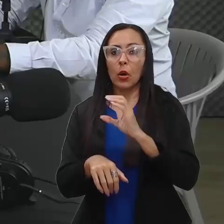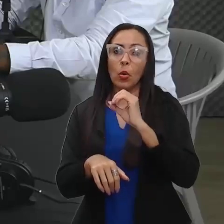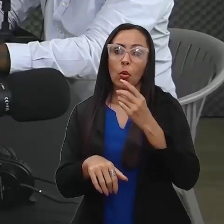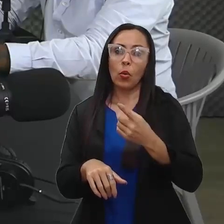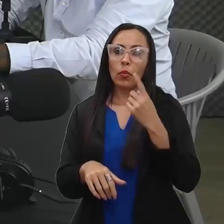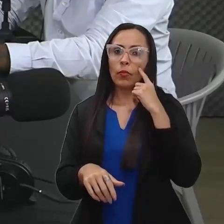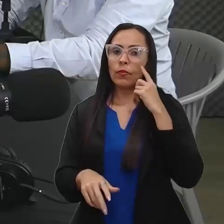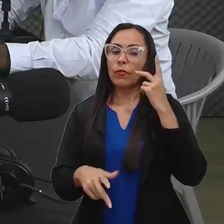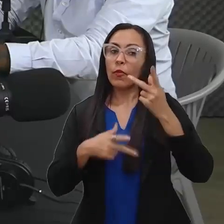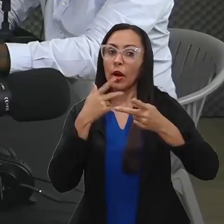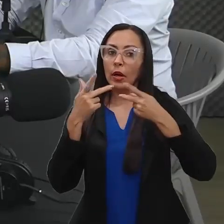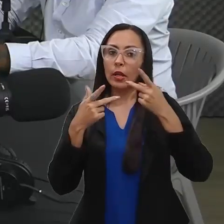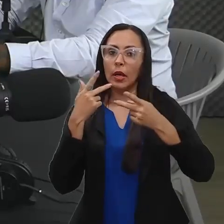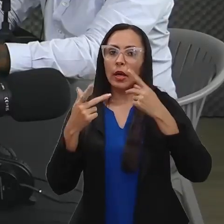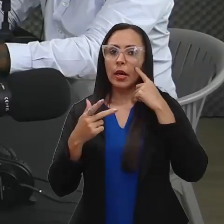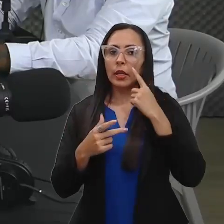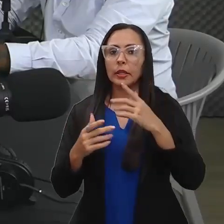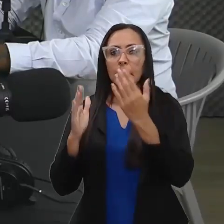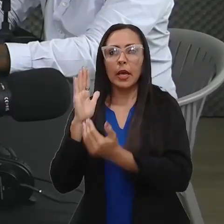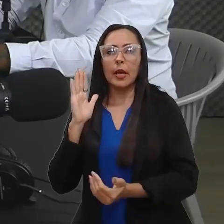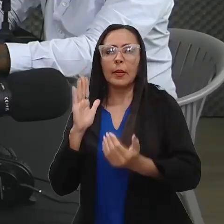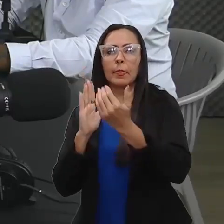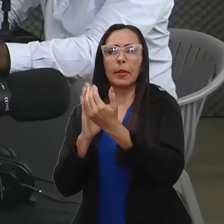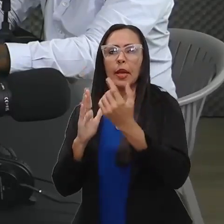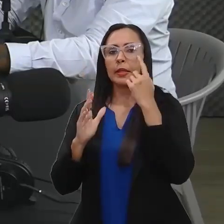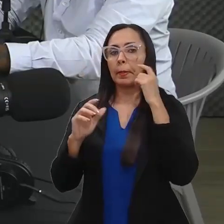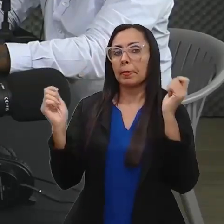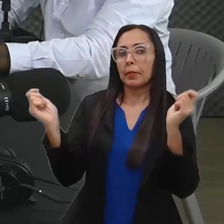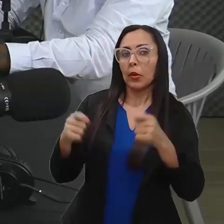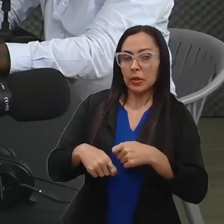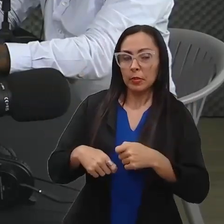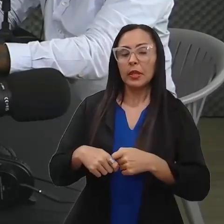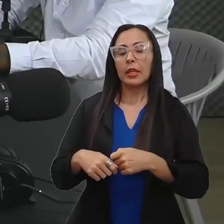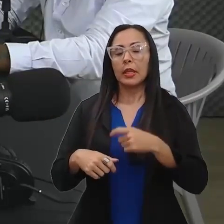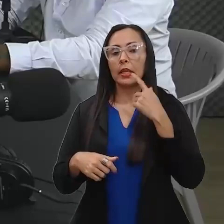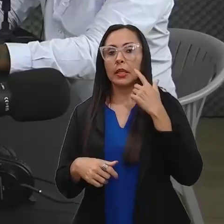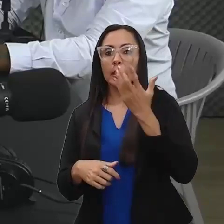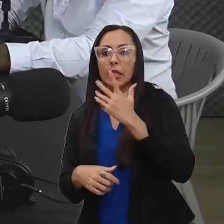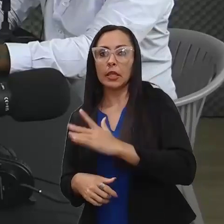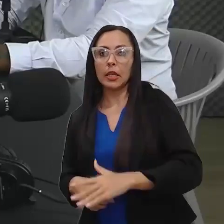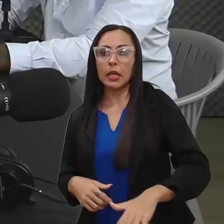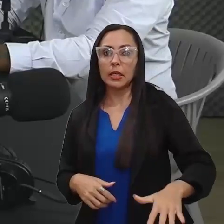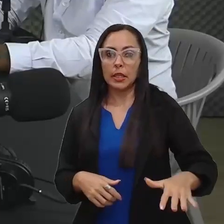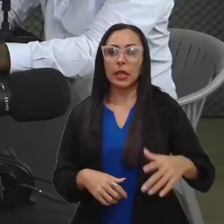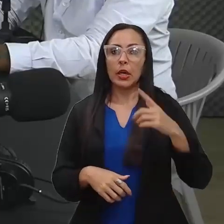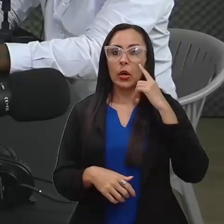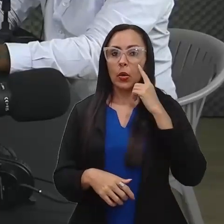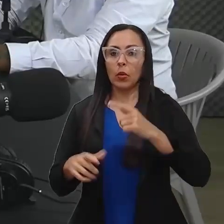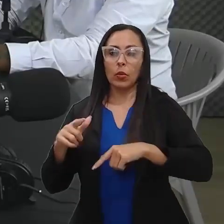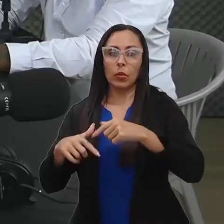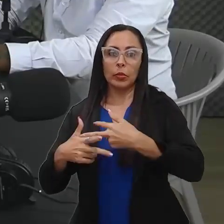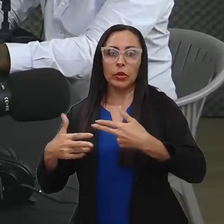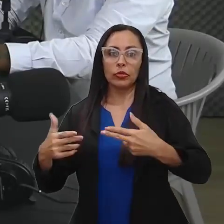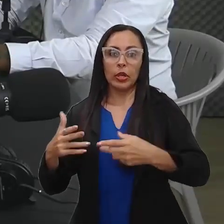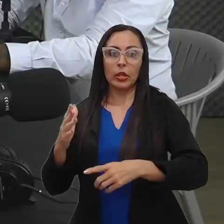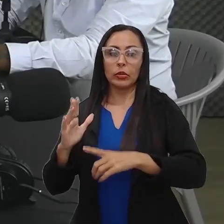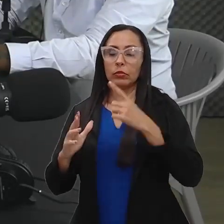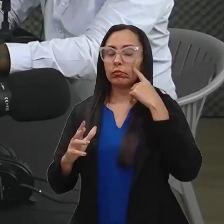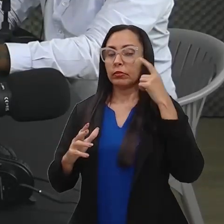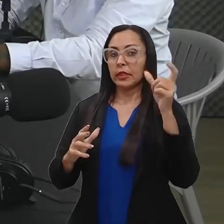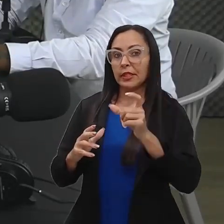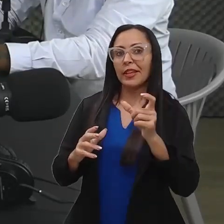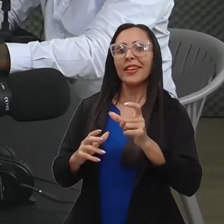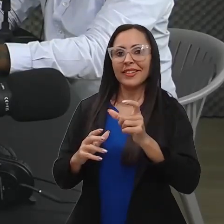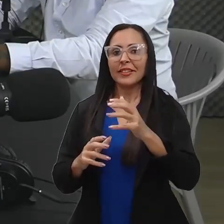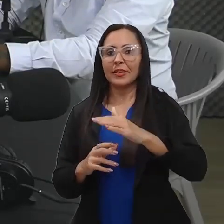discurso que remeta à possibilidade de considerar essa criança como objeto de direitos, como objeto de interesse desses